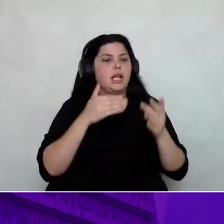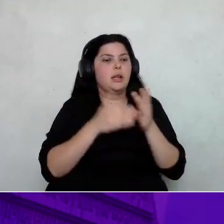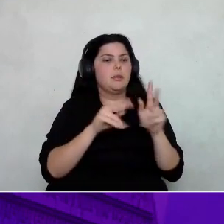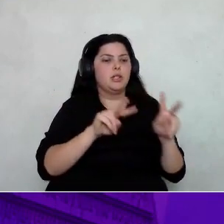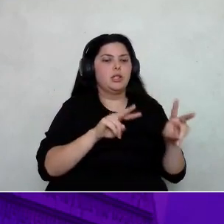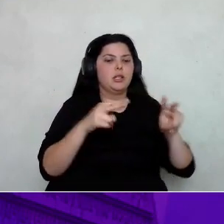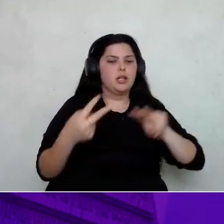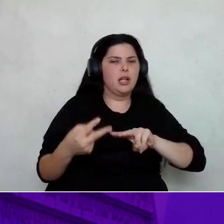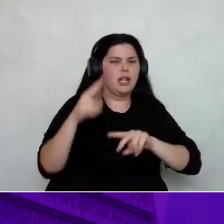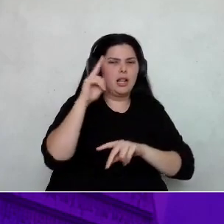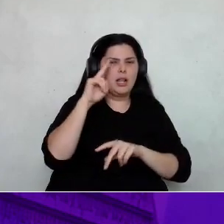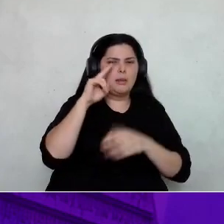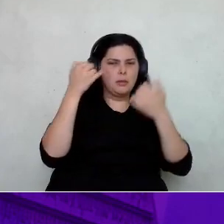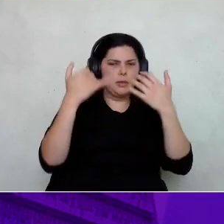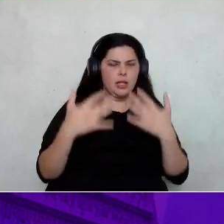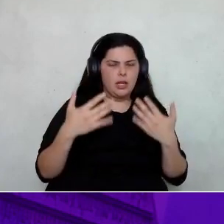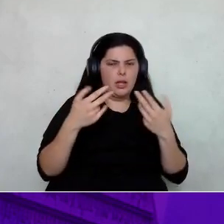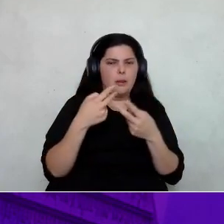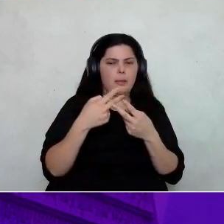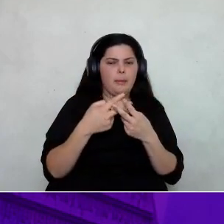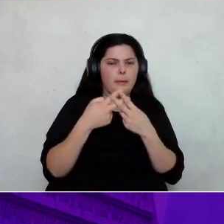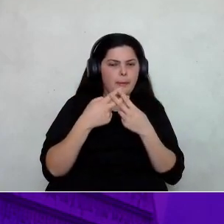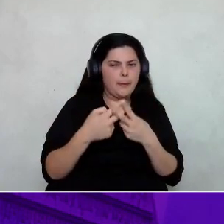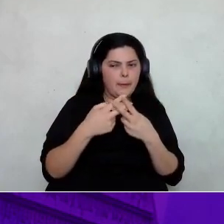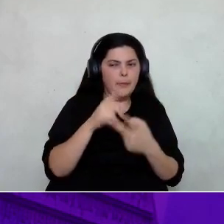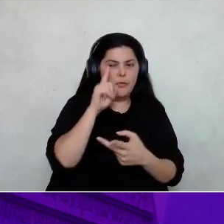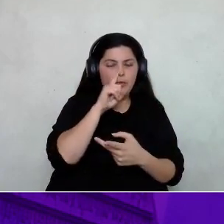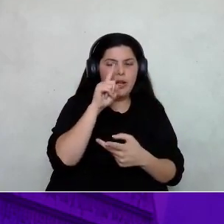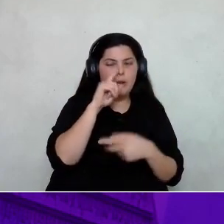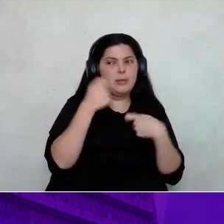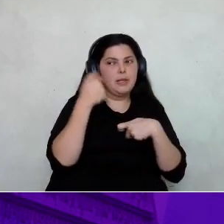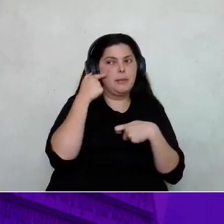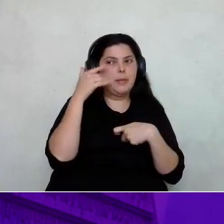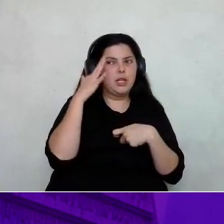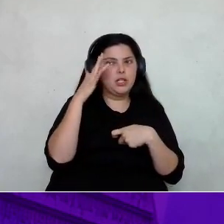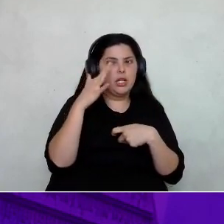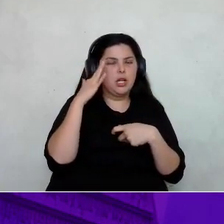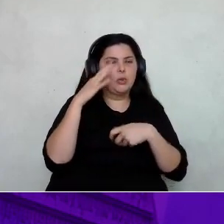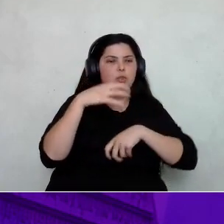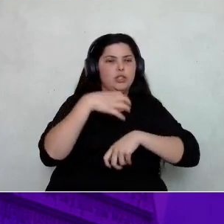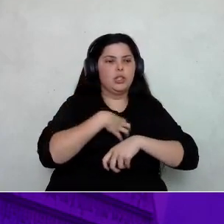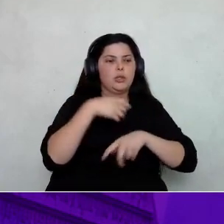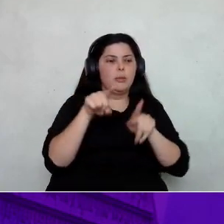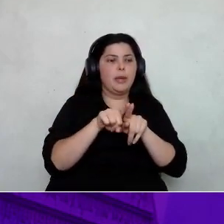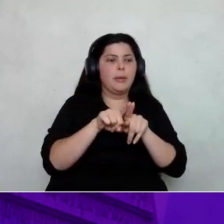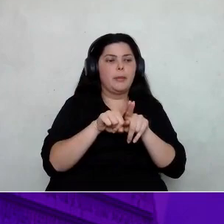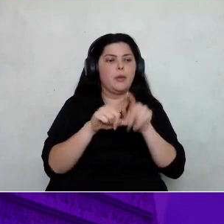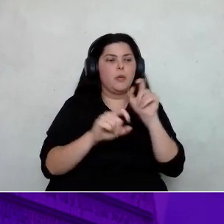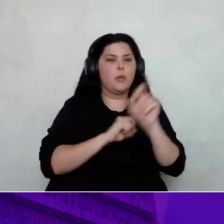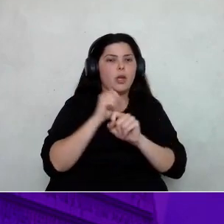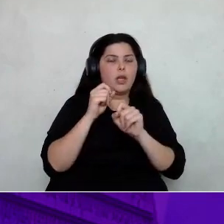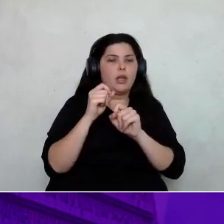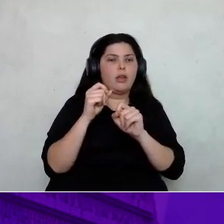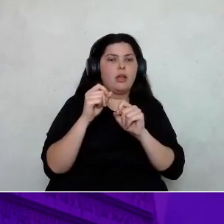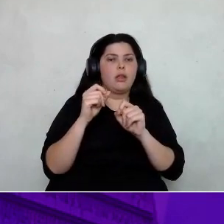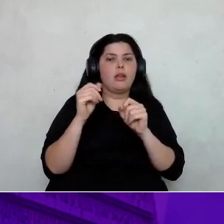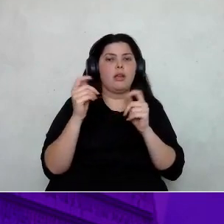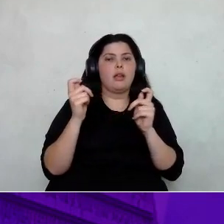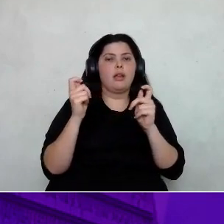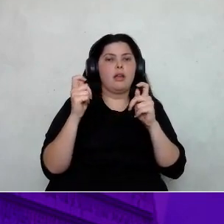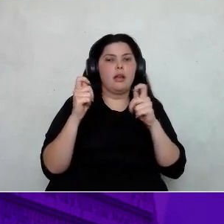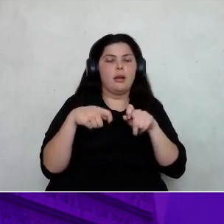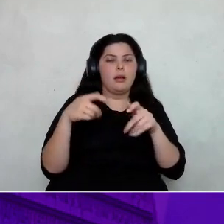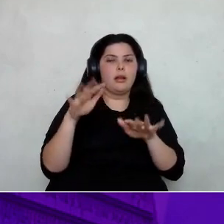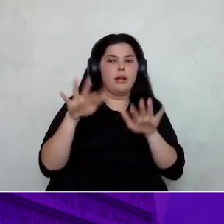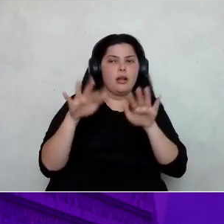de tolerância a falhas? A gente precisa considerar. Uma forma de você lidar com isso pode ser a consistência eventual, sabendo que a consistência eventual